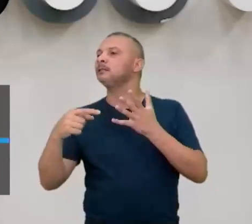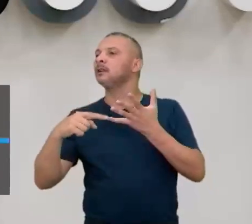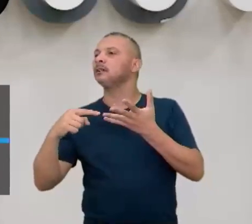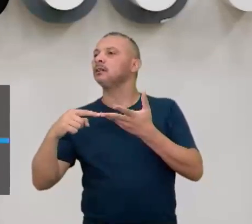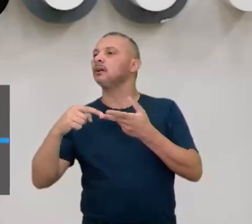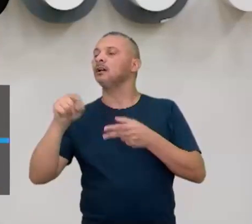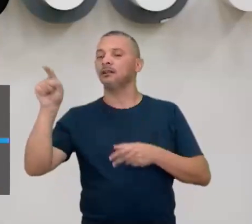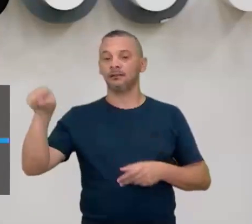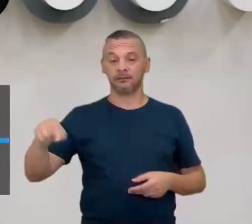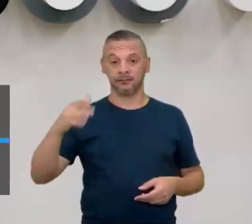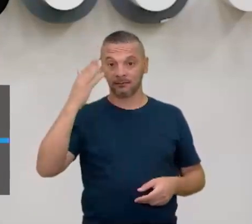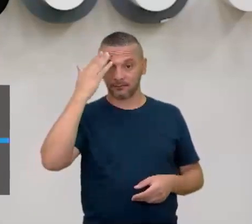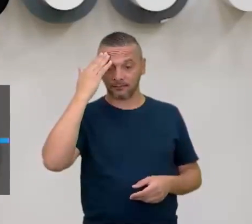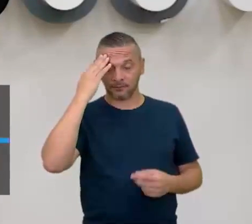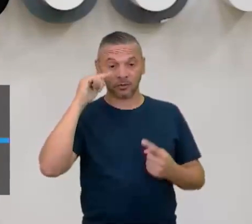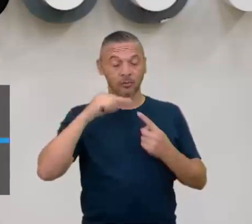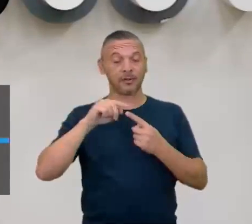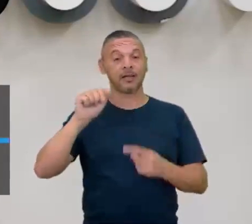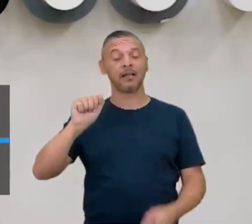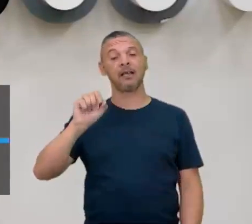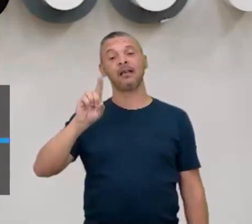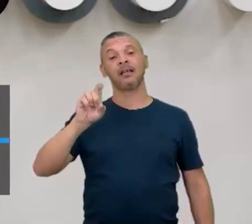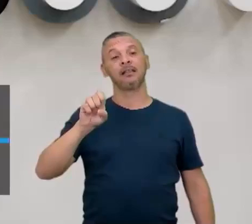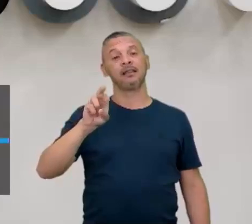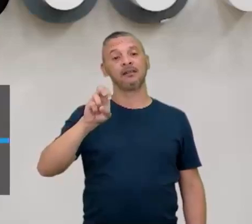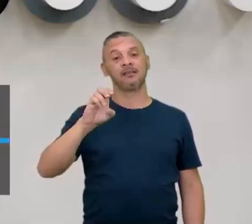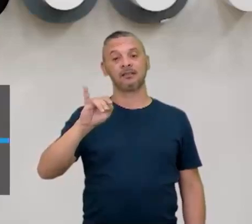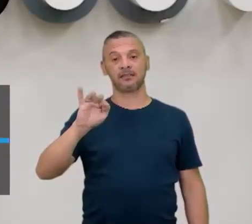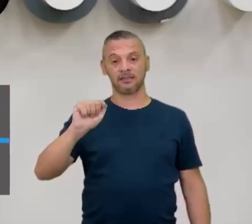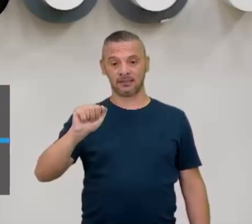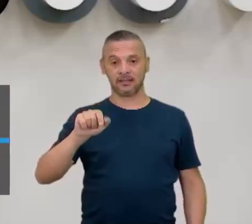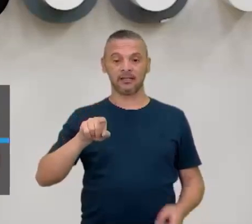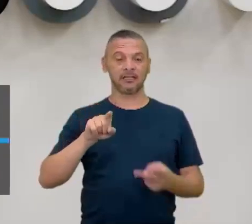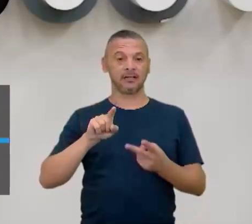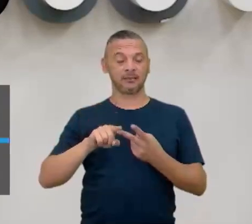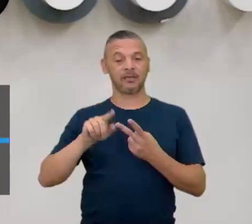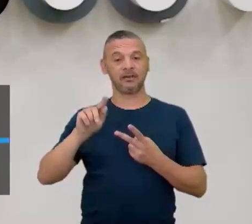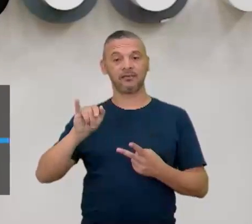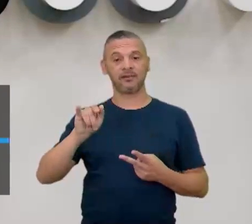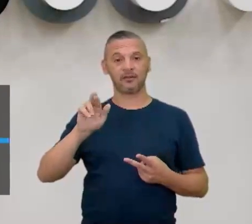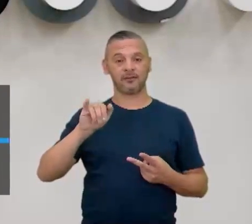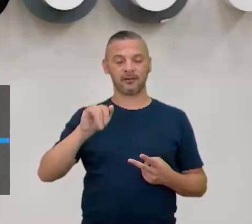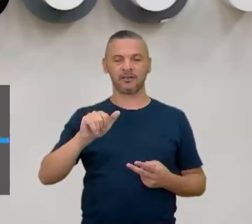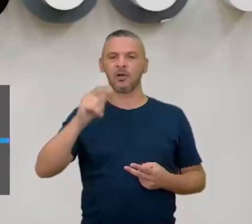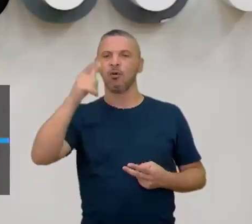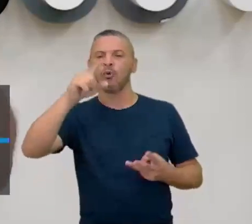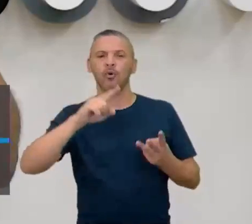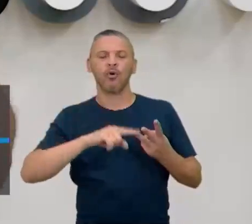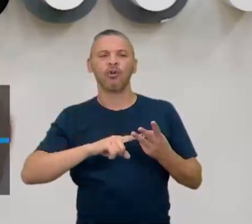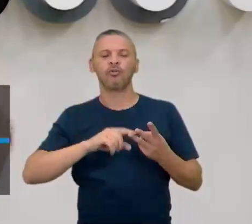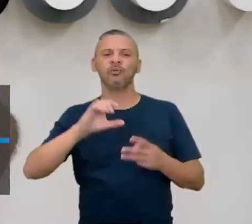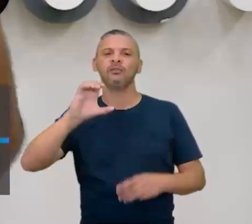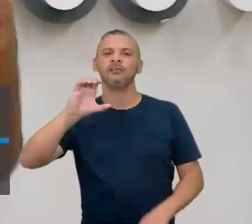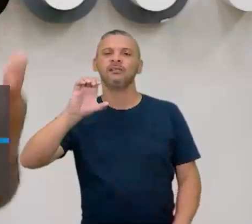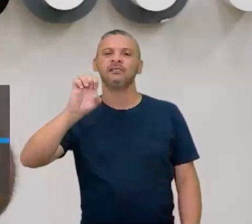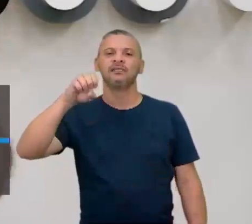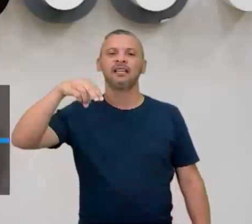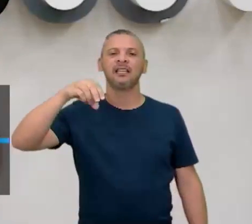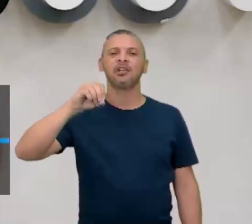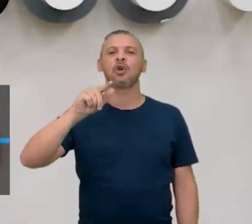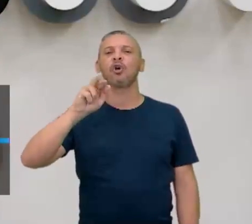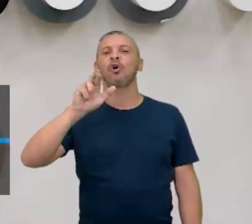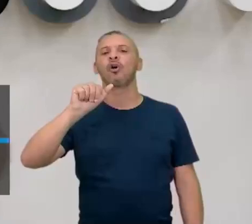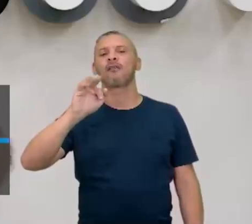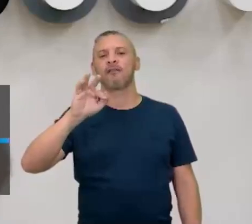aí nesse figurino e deixar o figurino ainda muito mais rico. Aí a gente está falando também sobre o cenógrafo, que é o que traz toda a